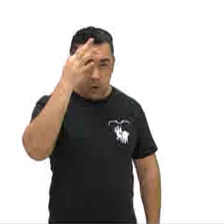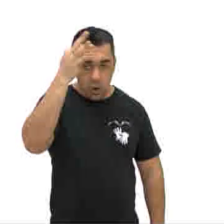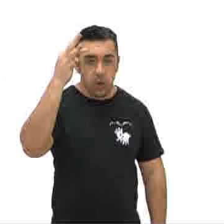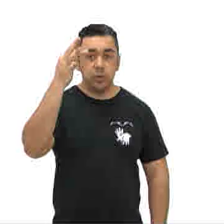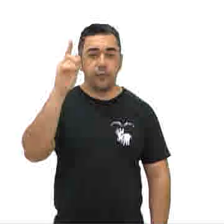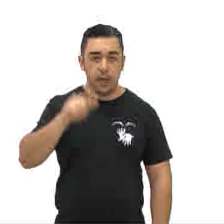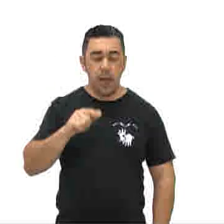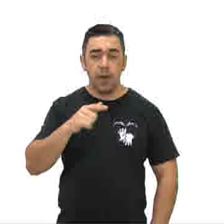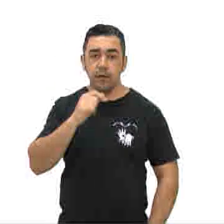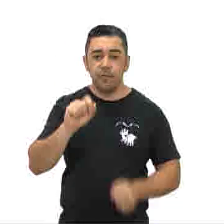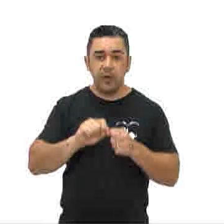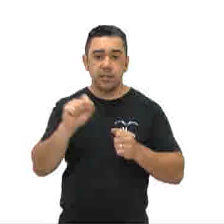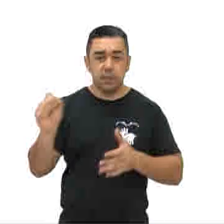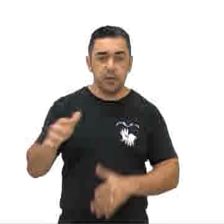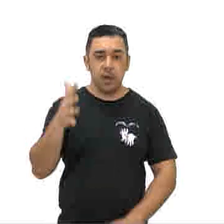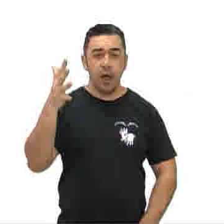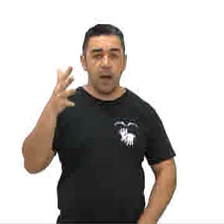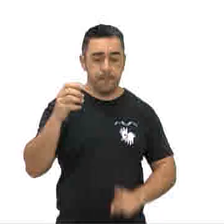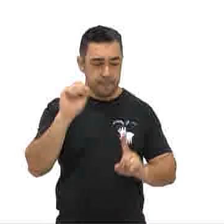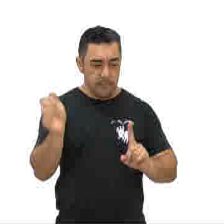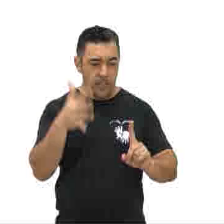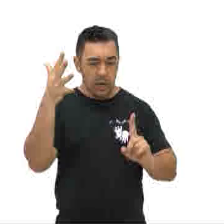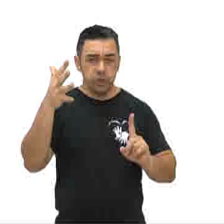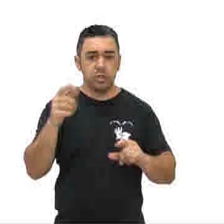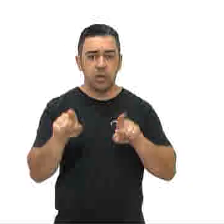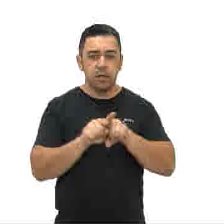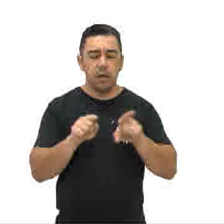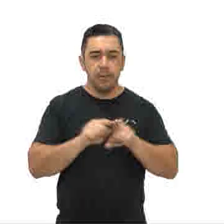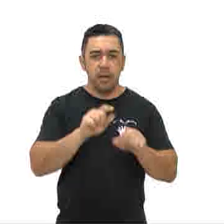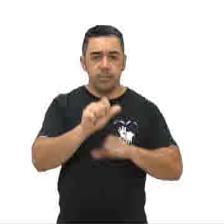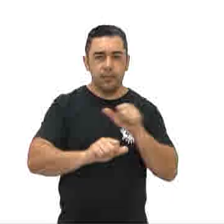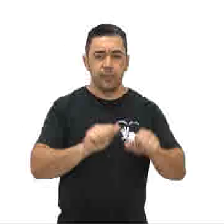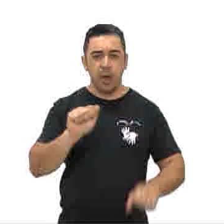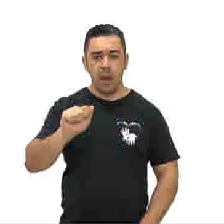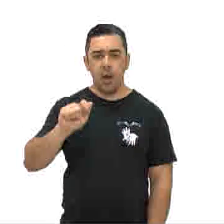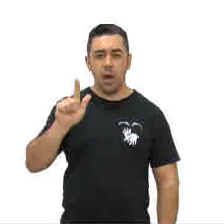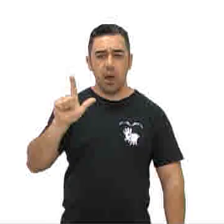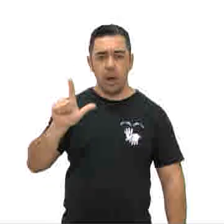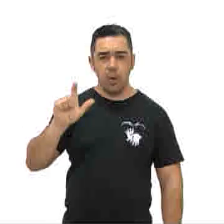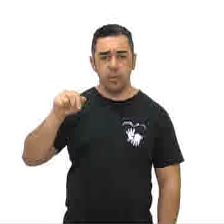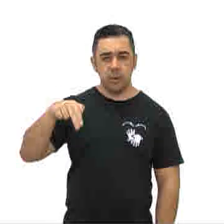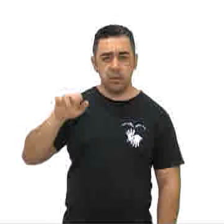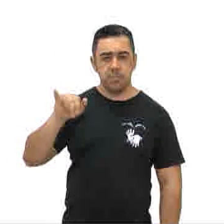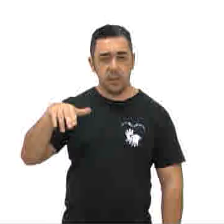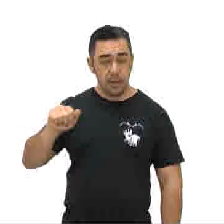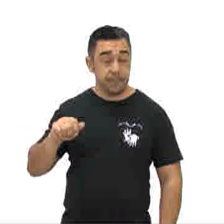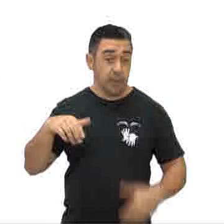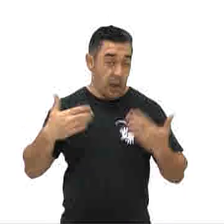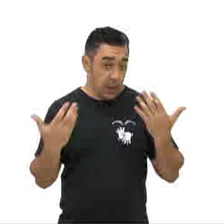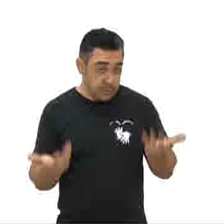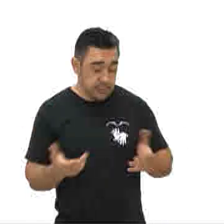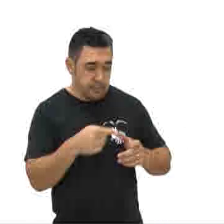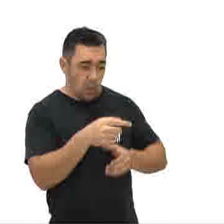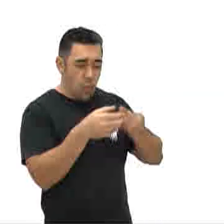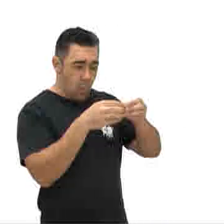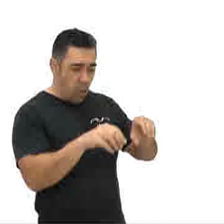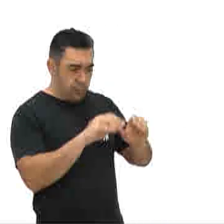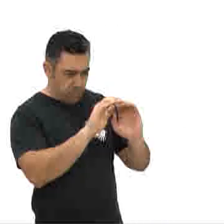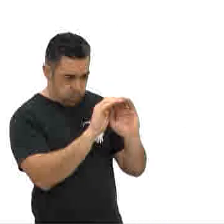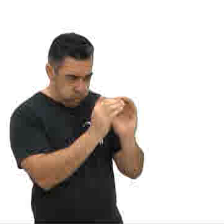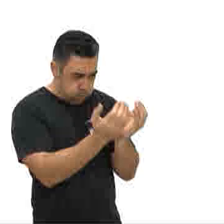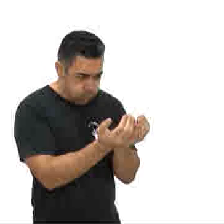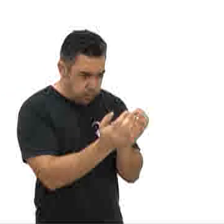da alquimia, da mágica e da transformação. Assim, o ovo, em sua